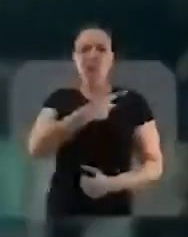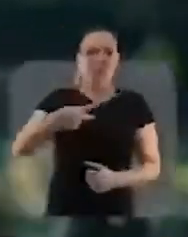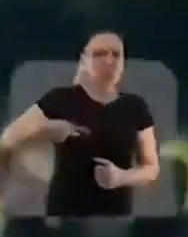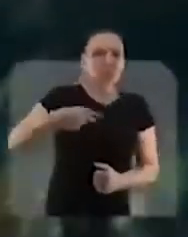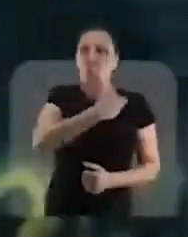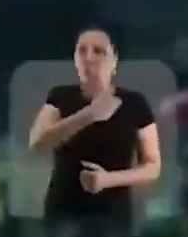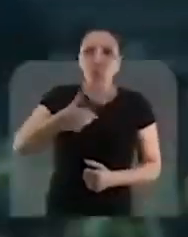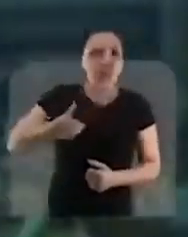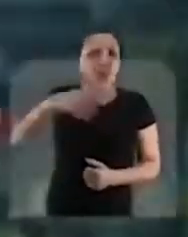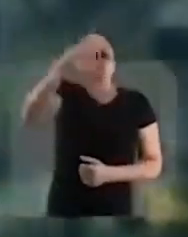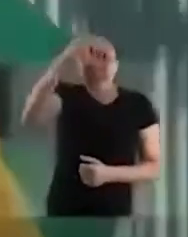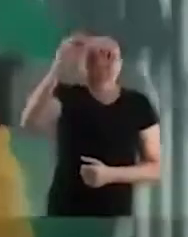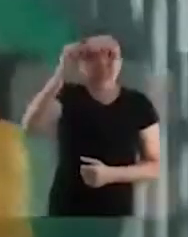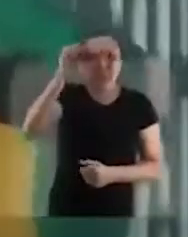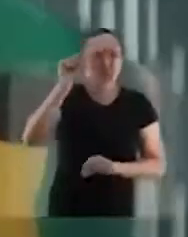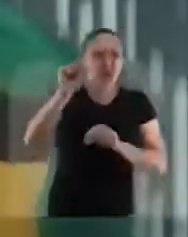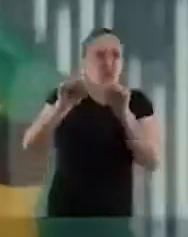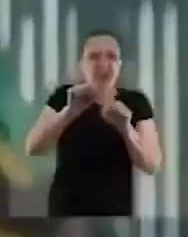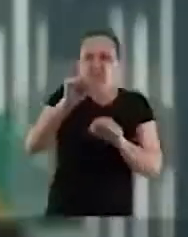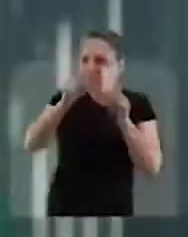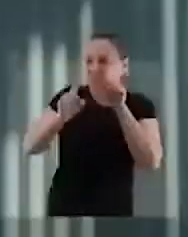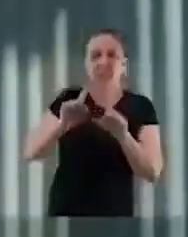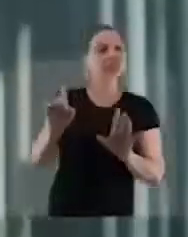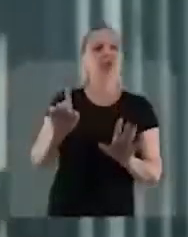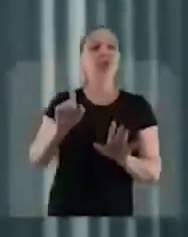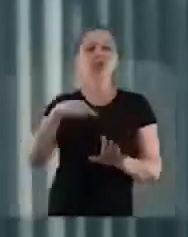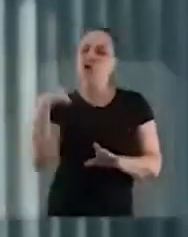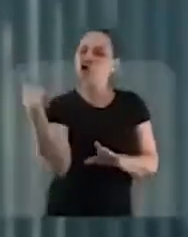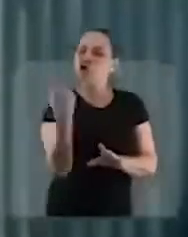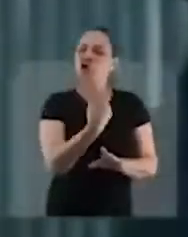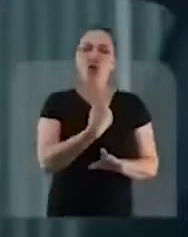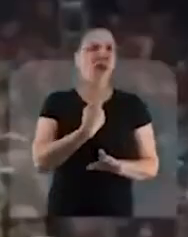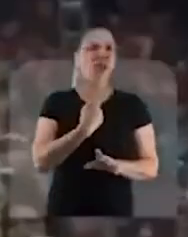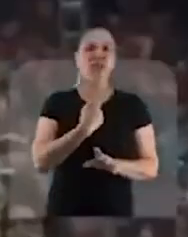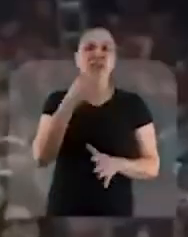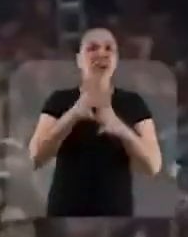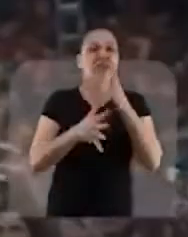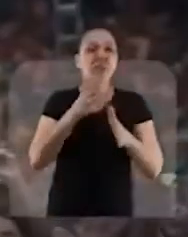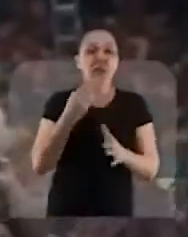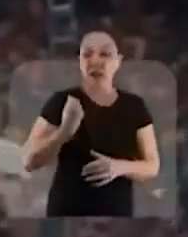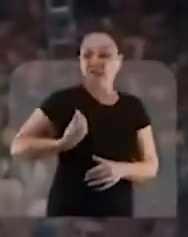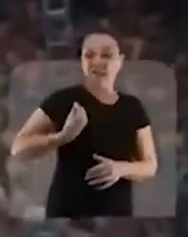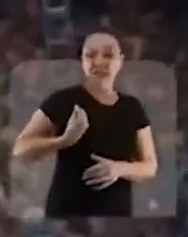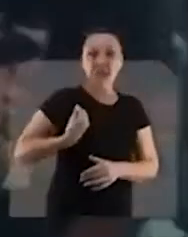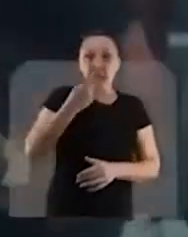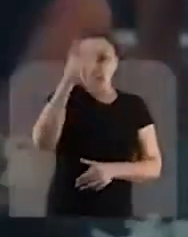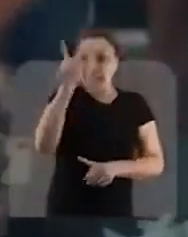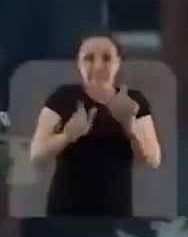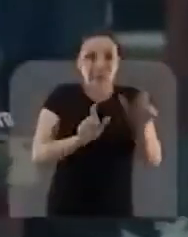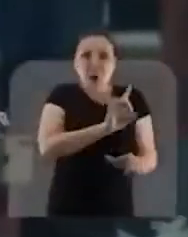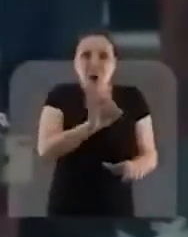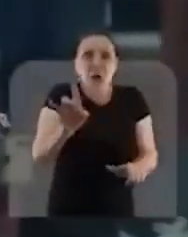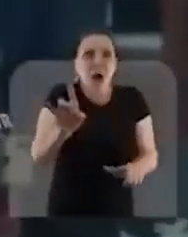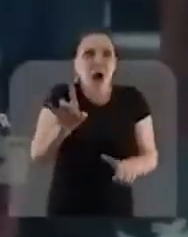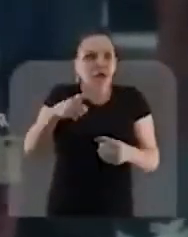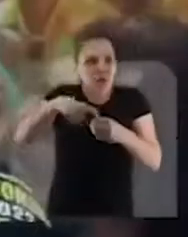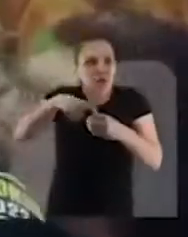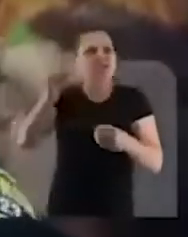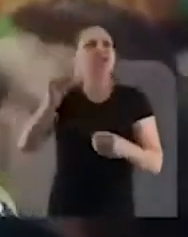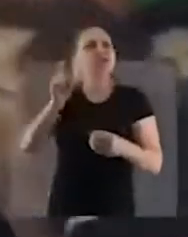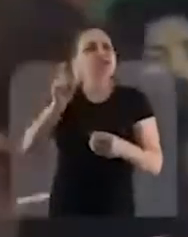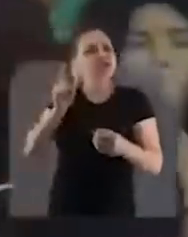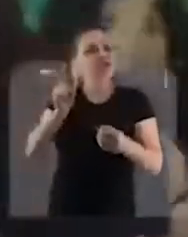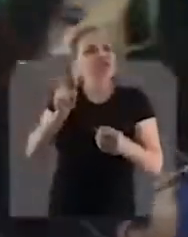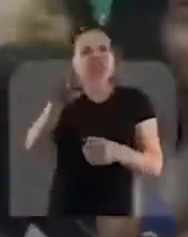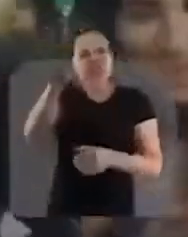ou um prefeito. A nossa missão é não atrapalhar a vida de vocês. É cada vez mais tirar o